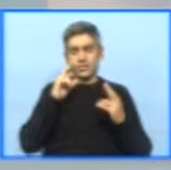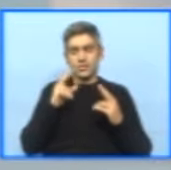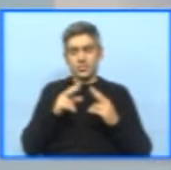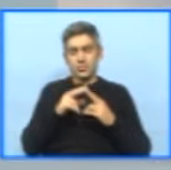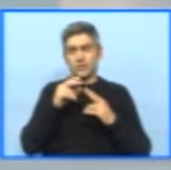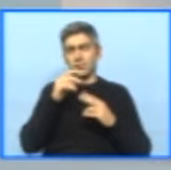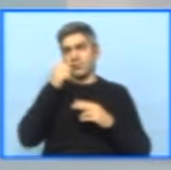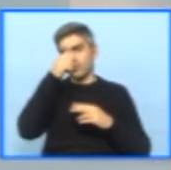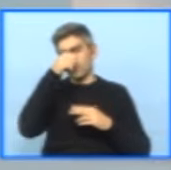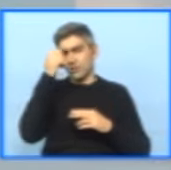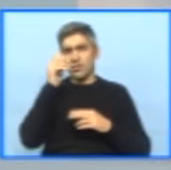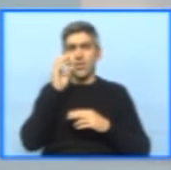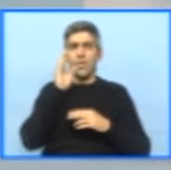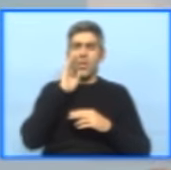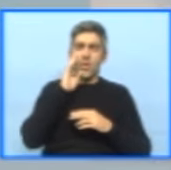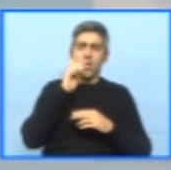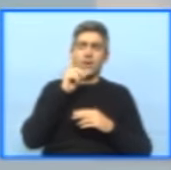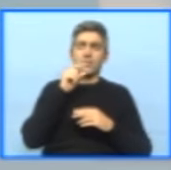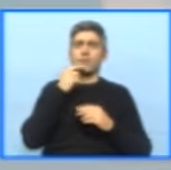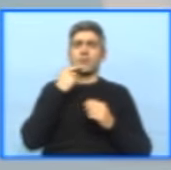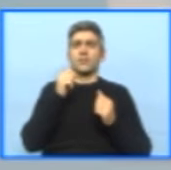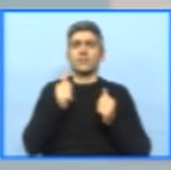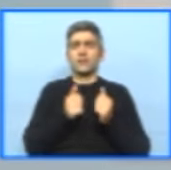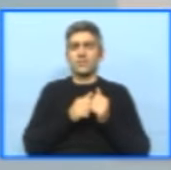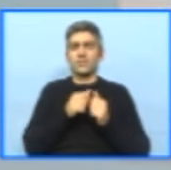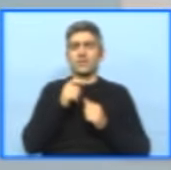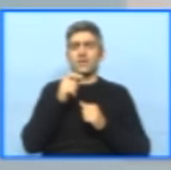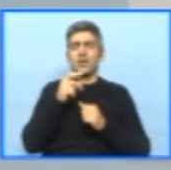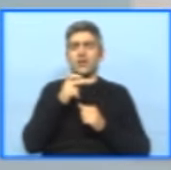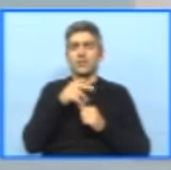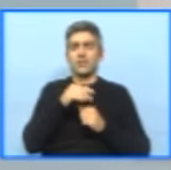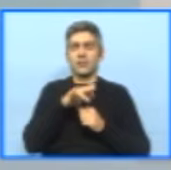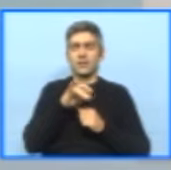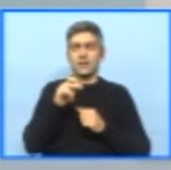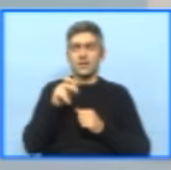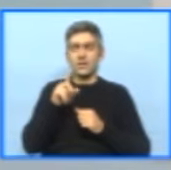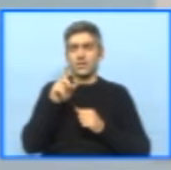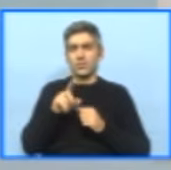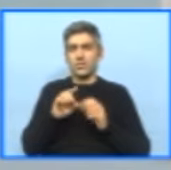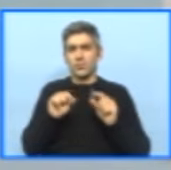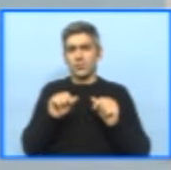dominicais. Mais logo fazemos-lhe companhia na Antena 1 pelas